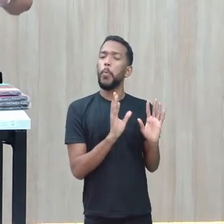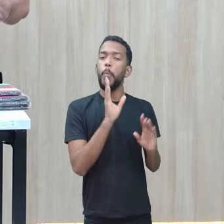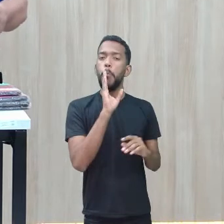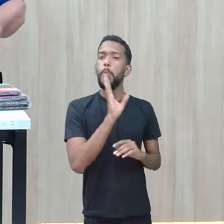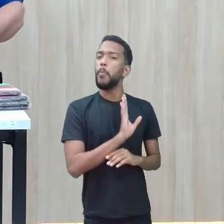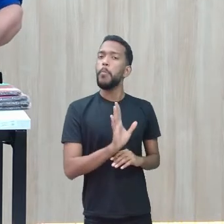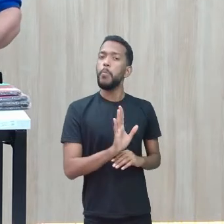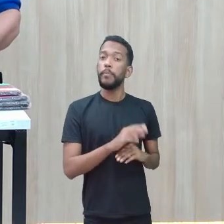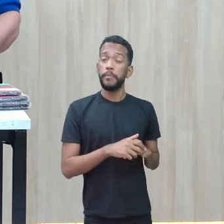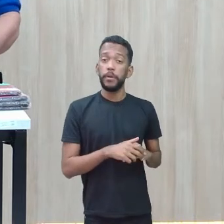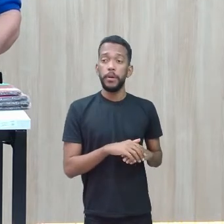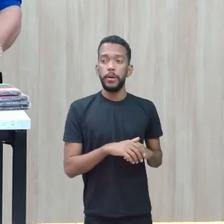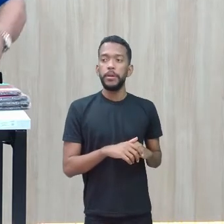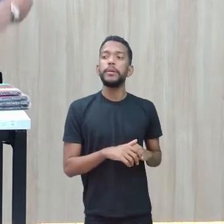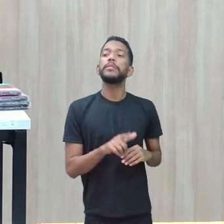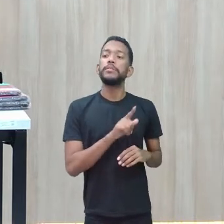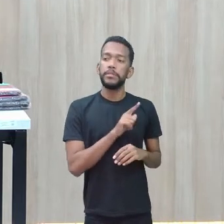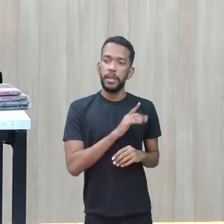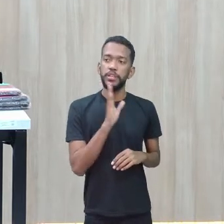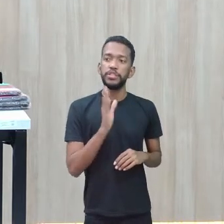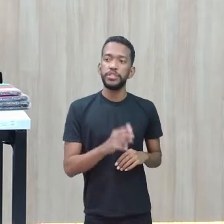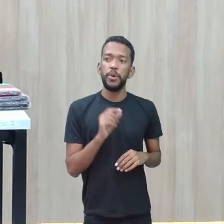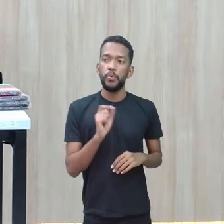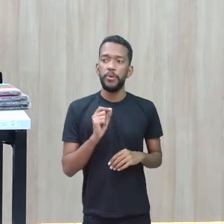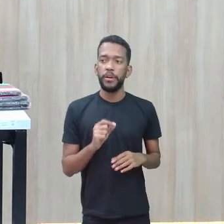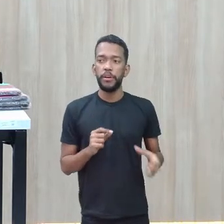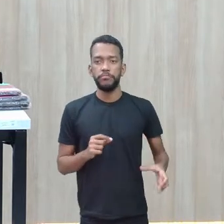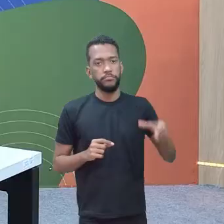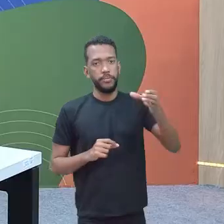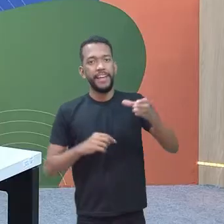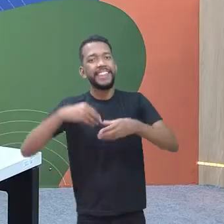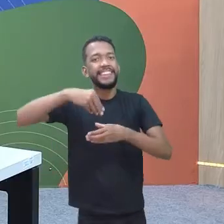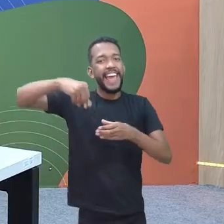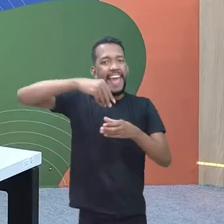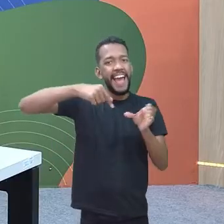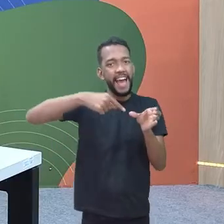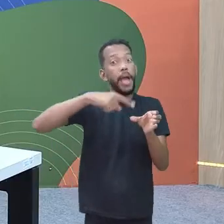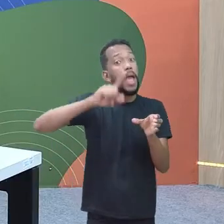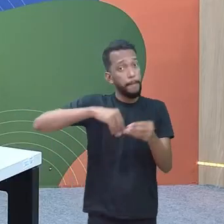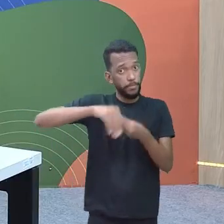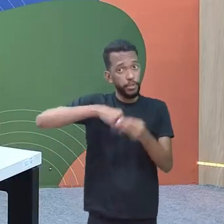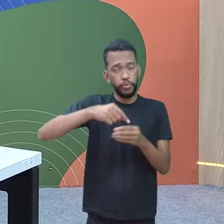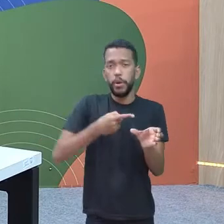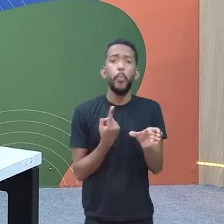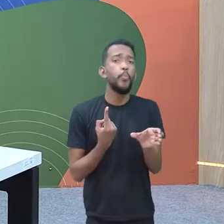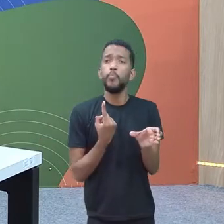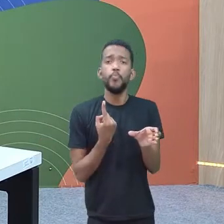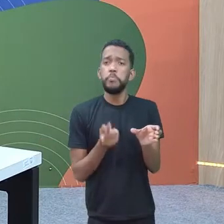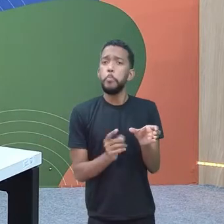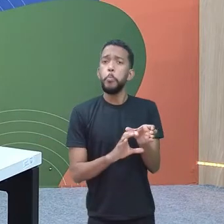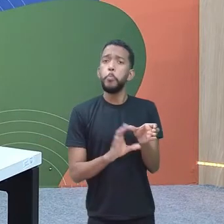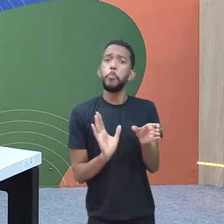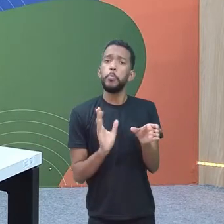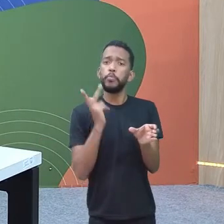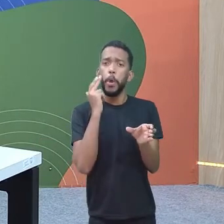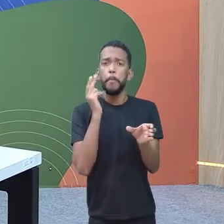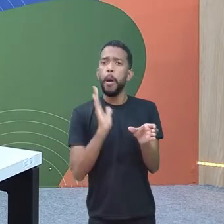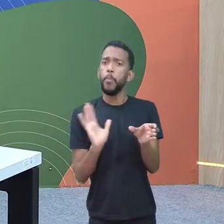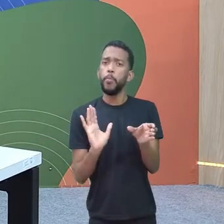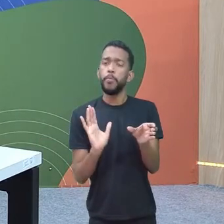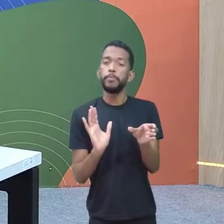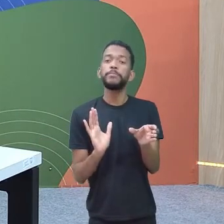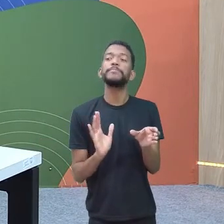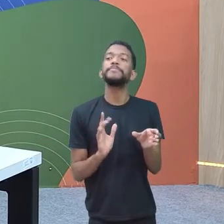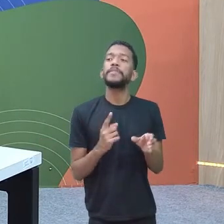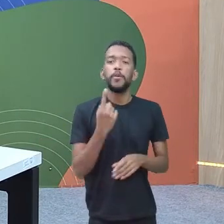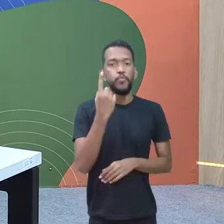fase. Eu tenho aqui terra preta, é uma mistura, única fase. Então, ela